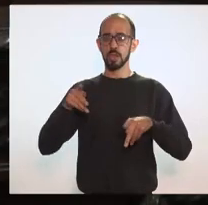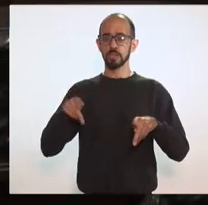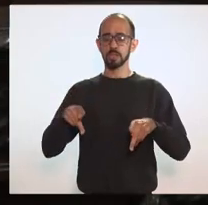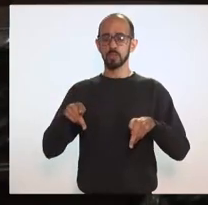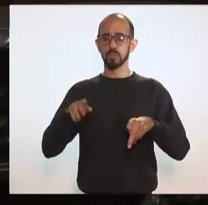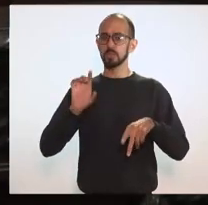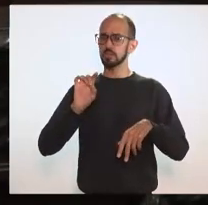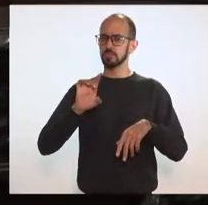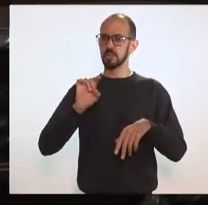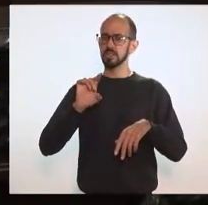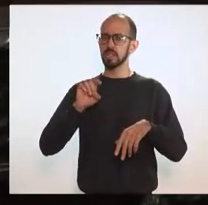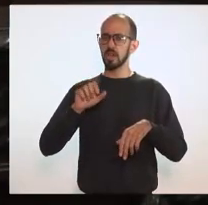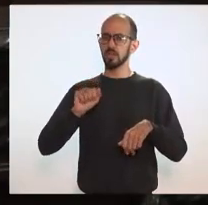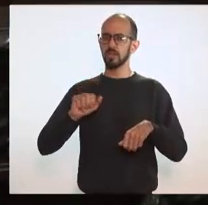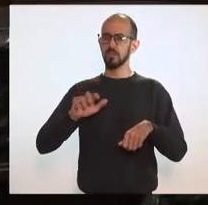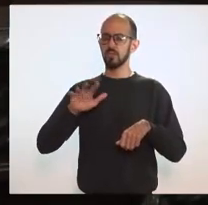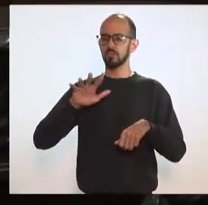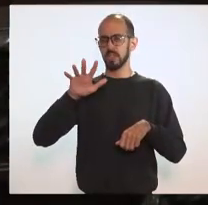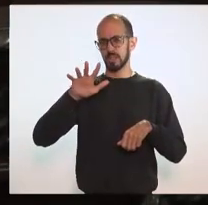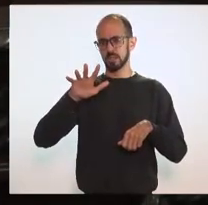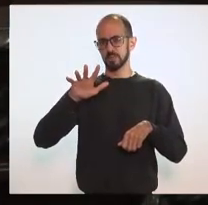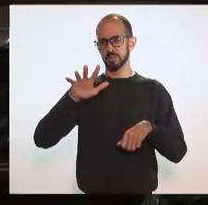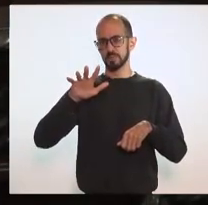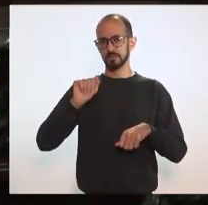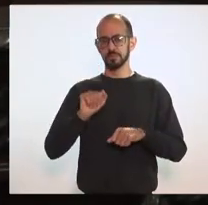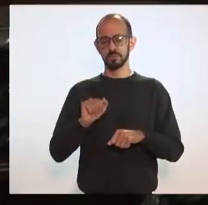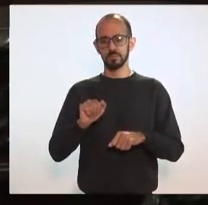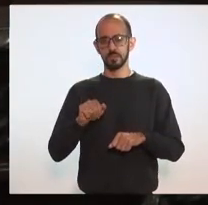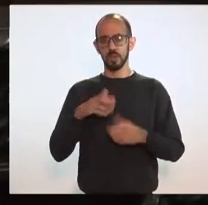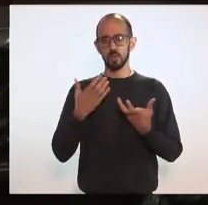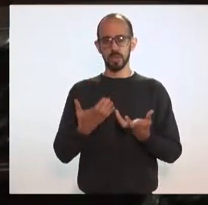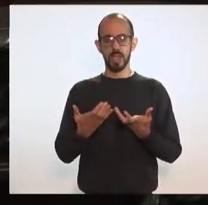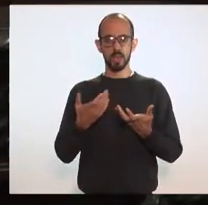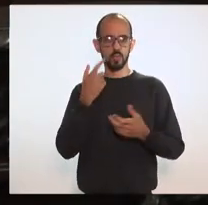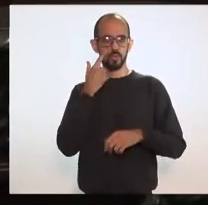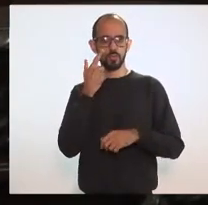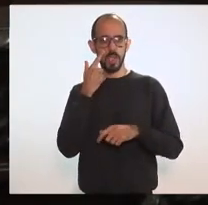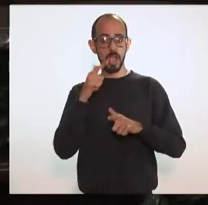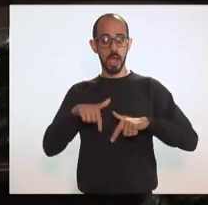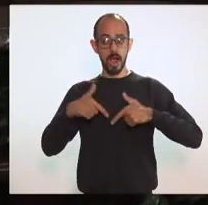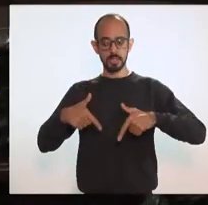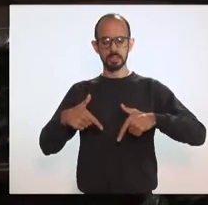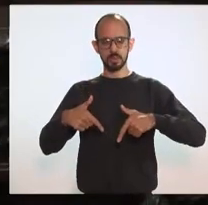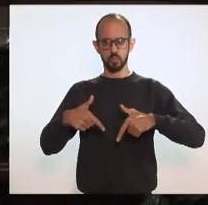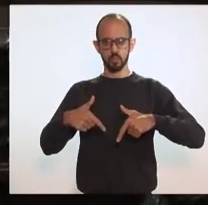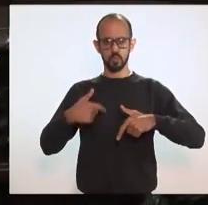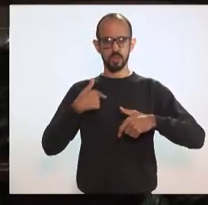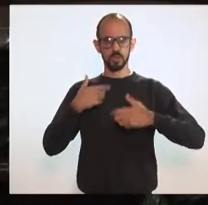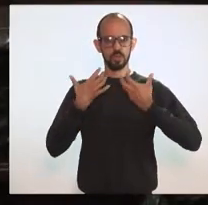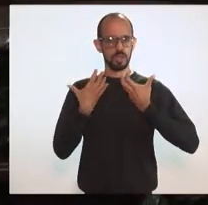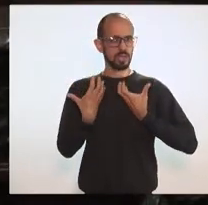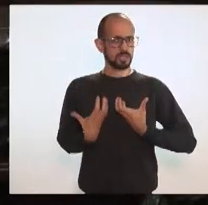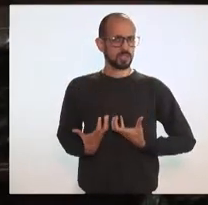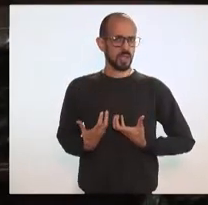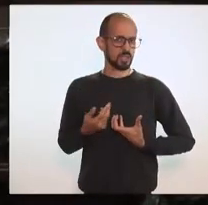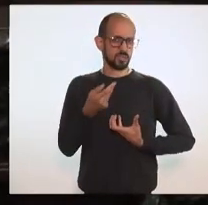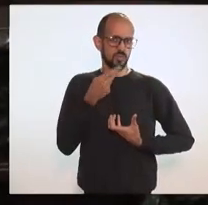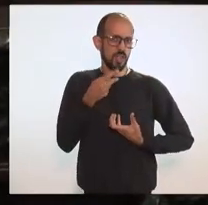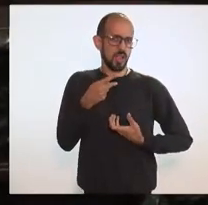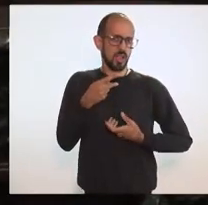da população da favela da Periferia eu quero ver sim ações eu tô cansada de ouvir